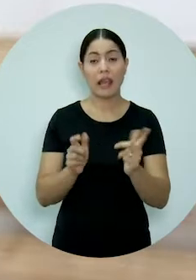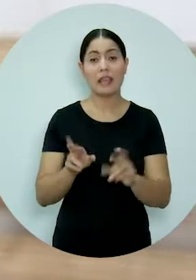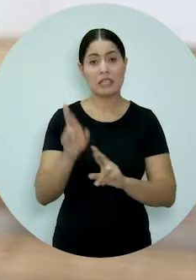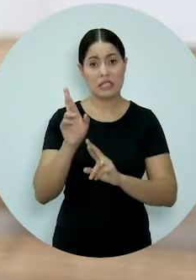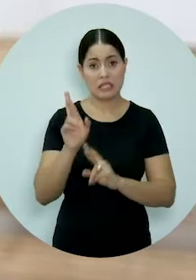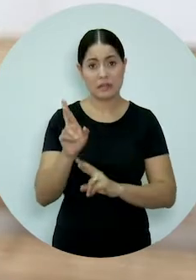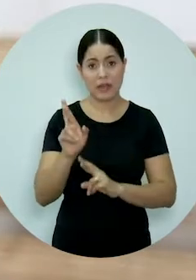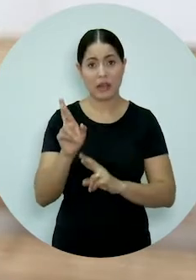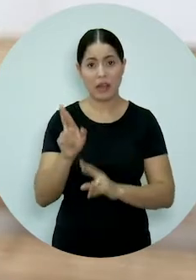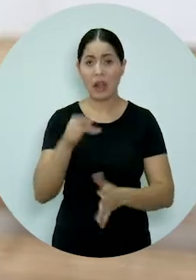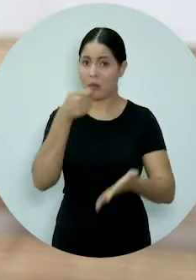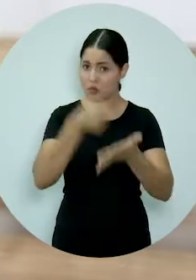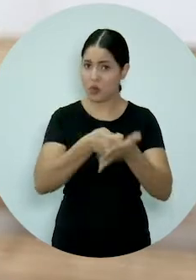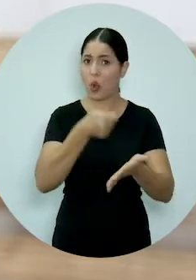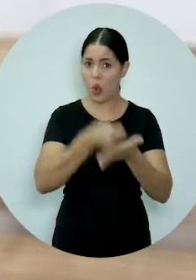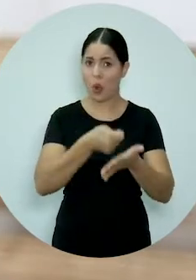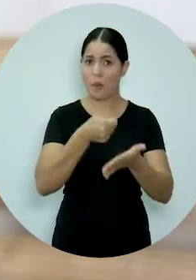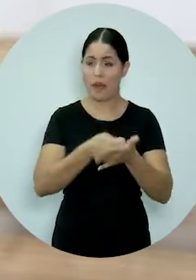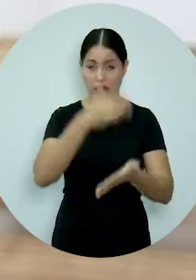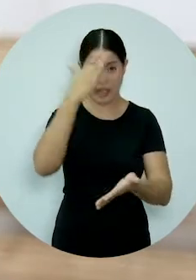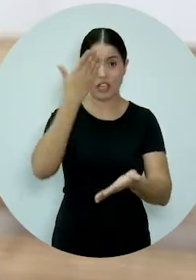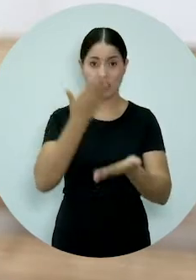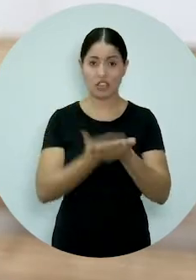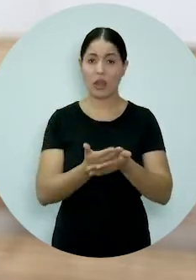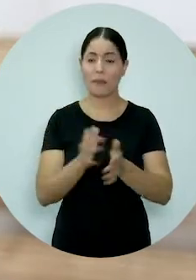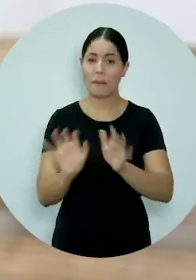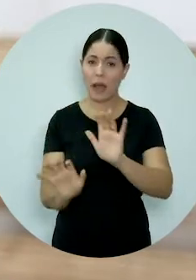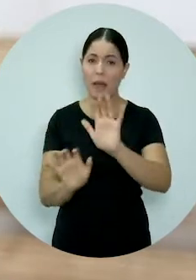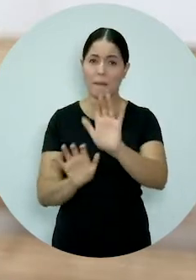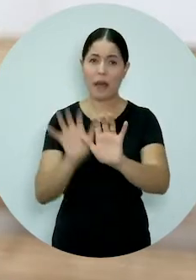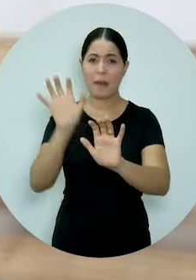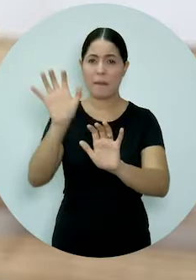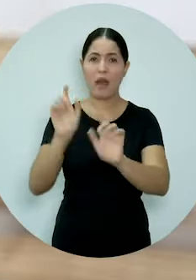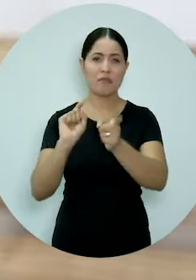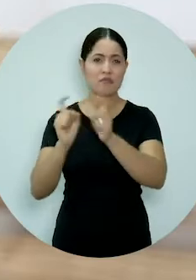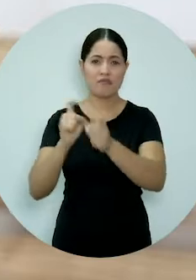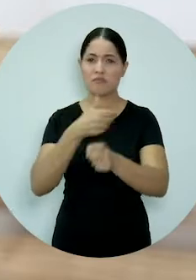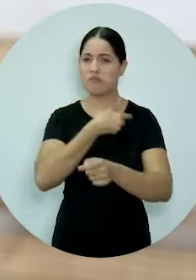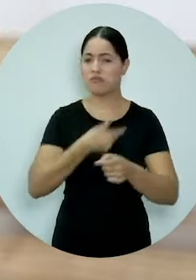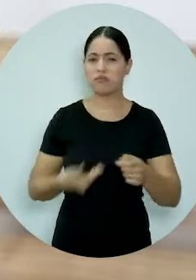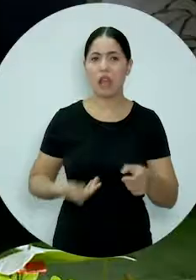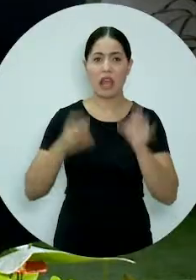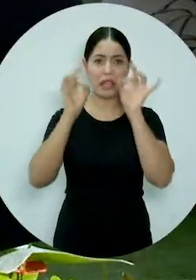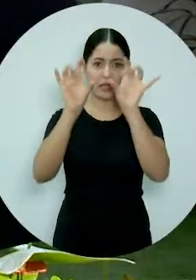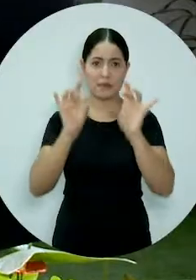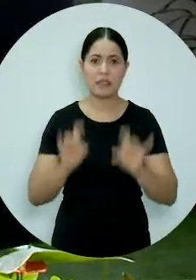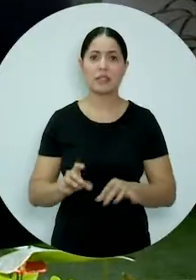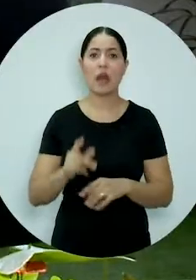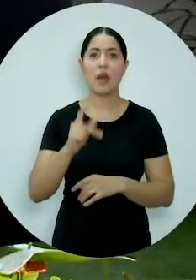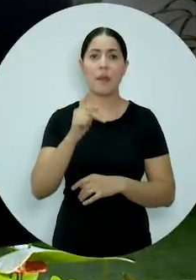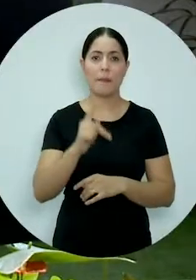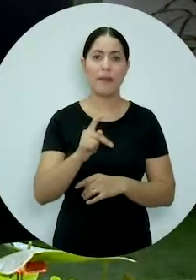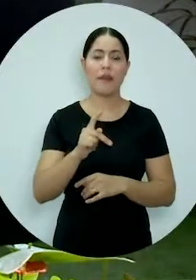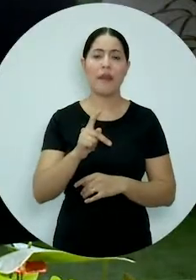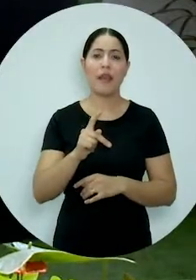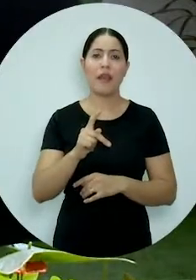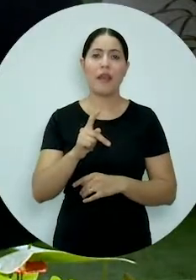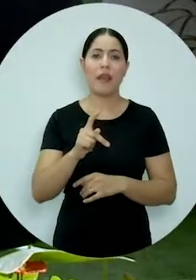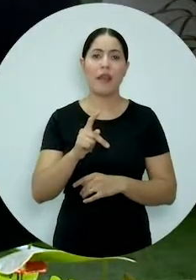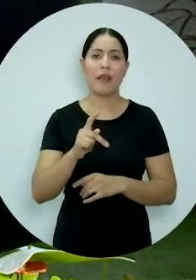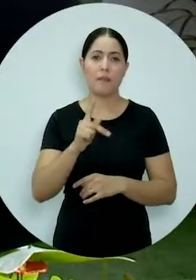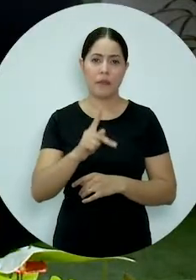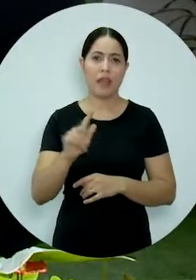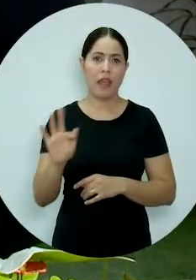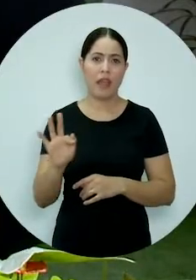esperar e cobrar e ter a confiança de que os órgãos da administração pública, especialmente a Polícia Federal, o